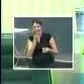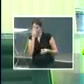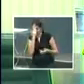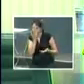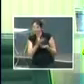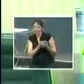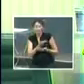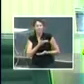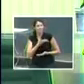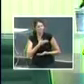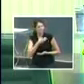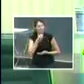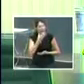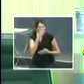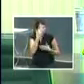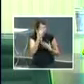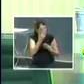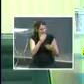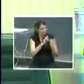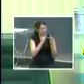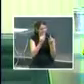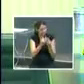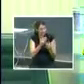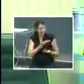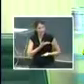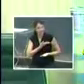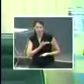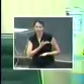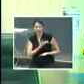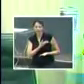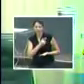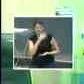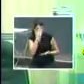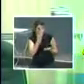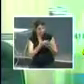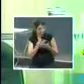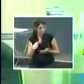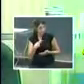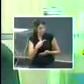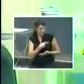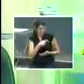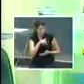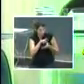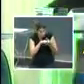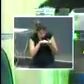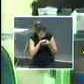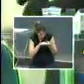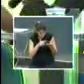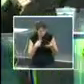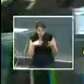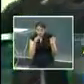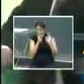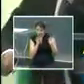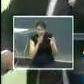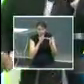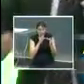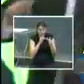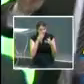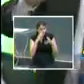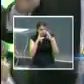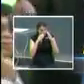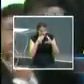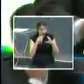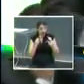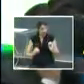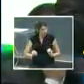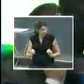nós confiamos demais num parente, nós confiamos demais no pastor, nós confiamos demais no obreiro, nós confiamos demais no cantor, nós